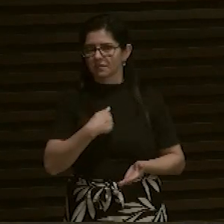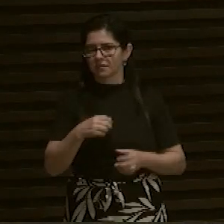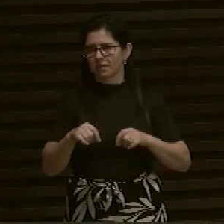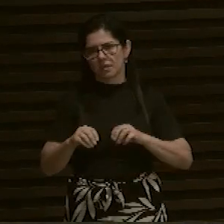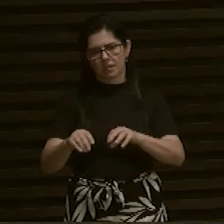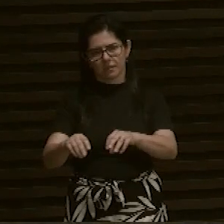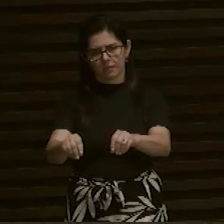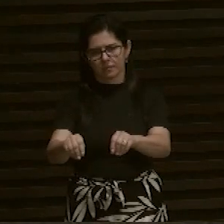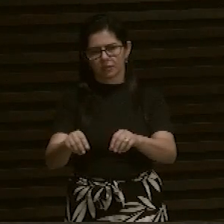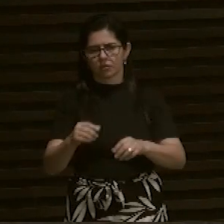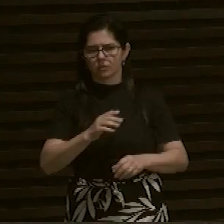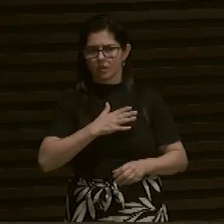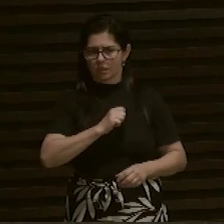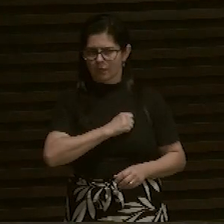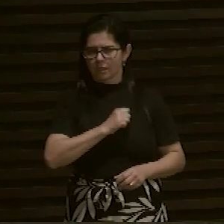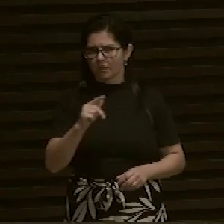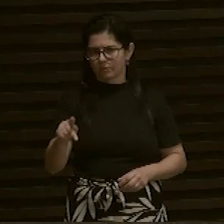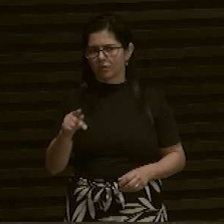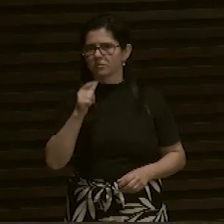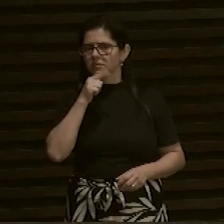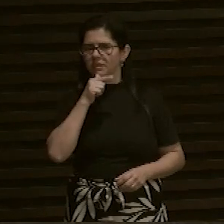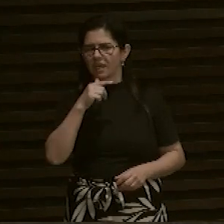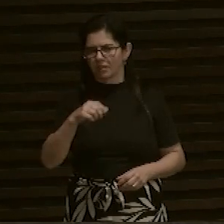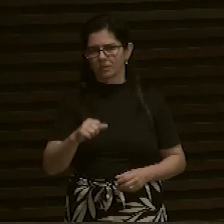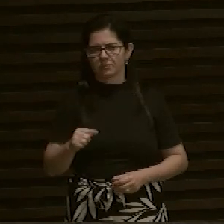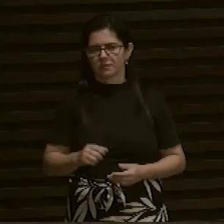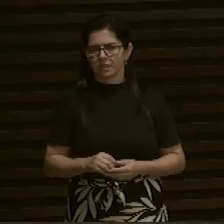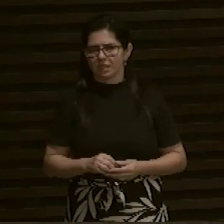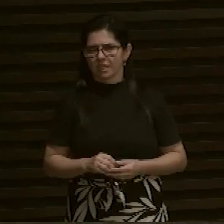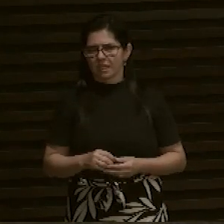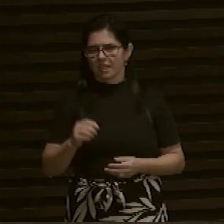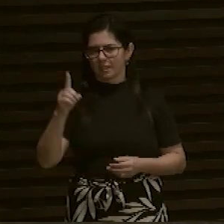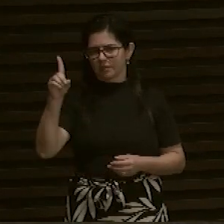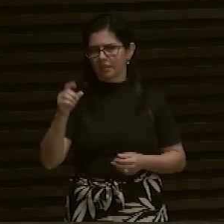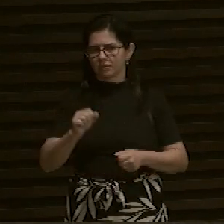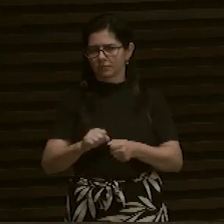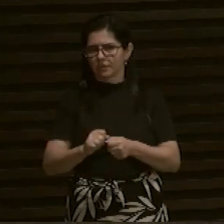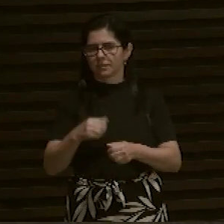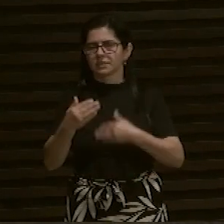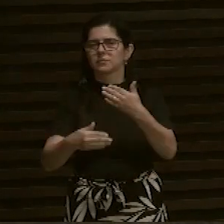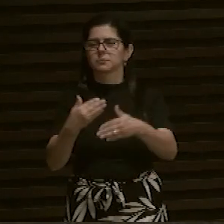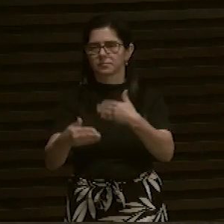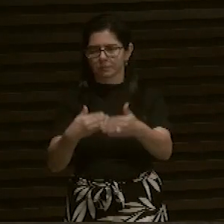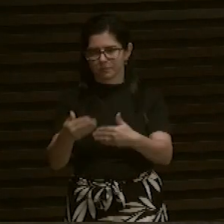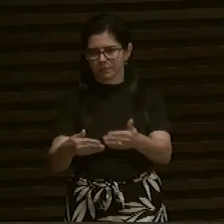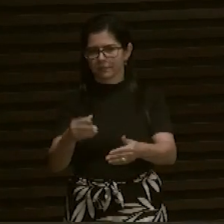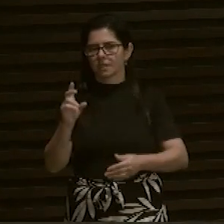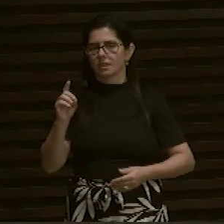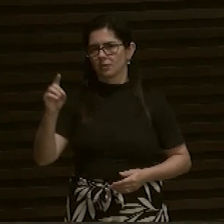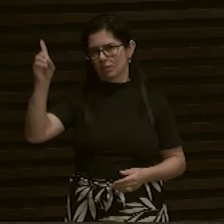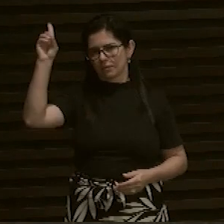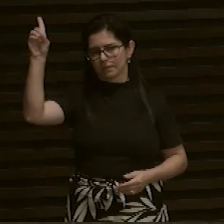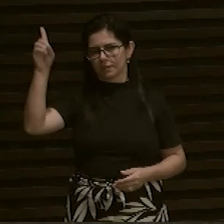fez crescer. De modo que nem o que planta, nem o que rega são alguma coisa, mas unicamente Deus que efetua o